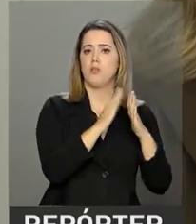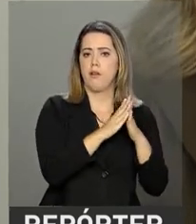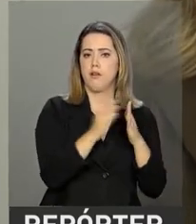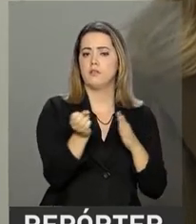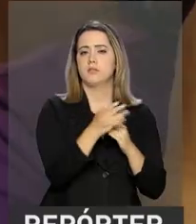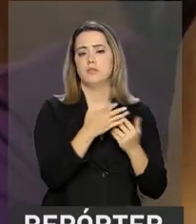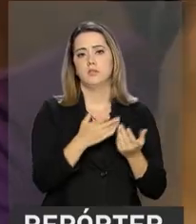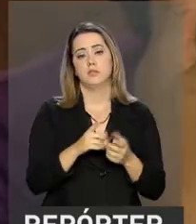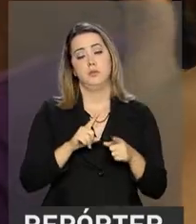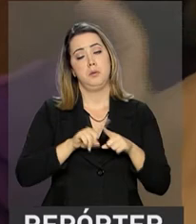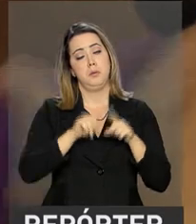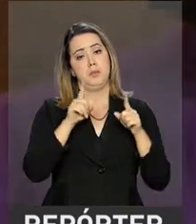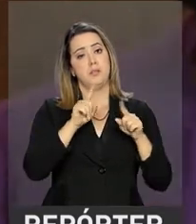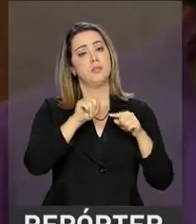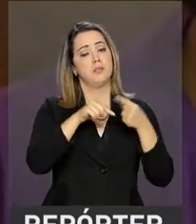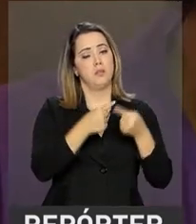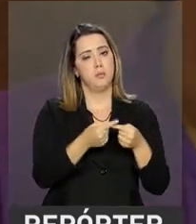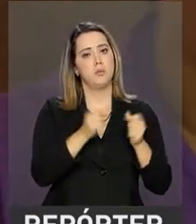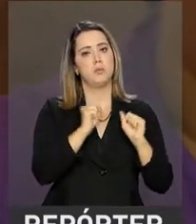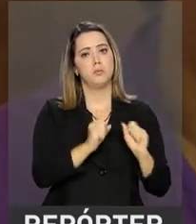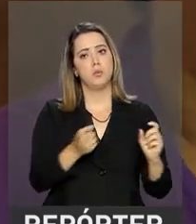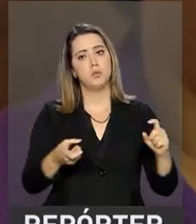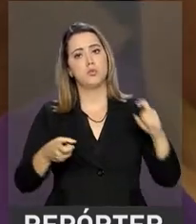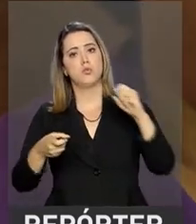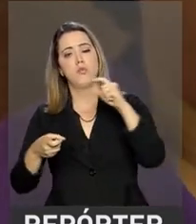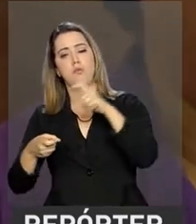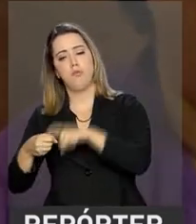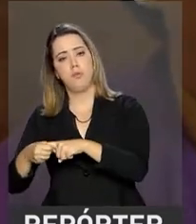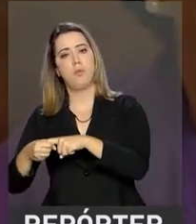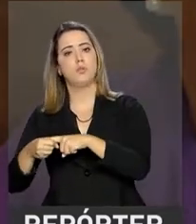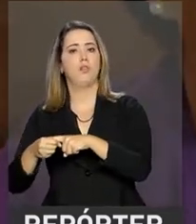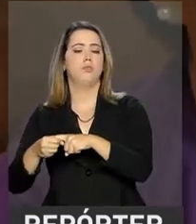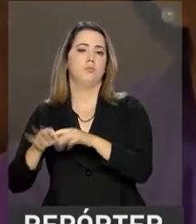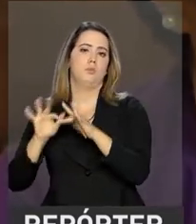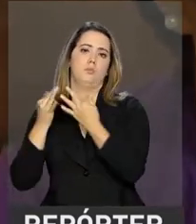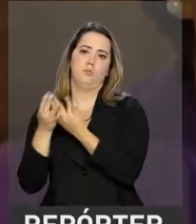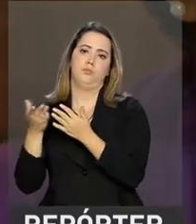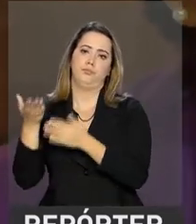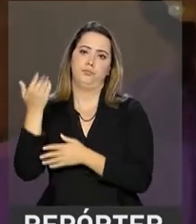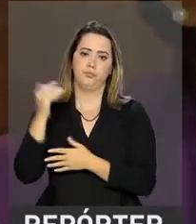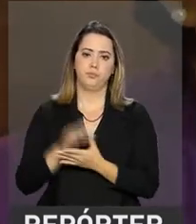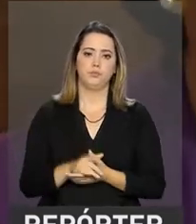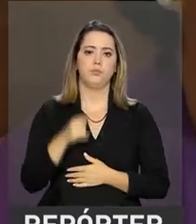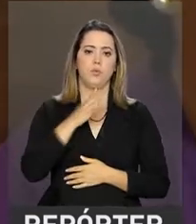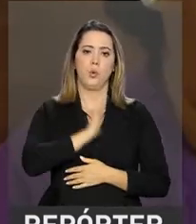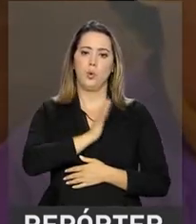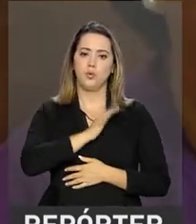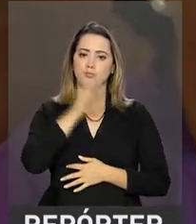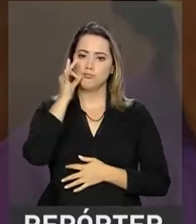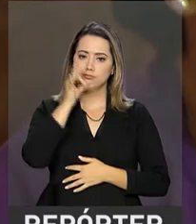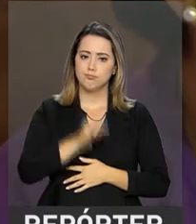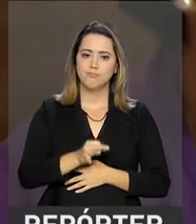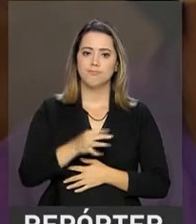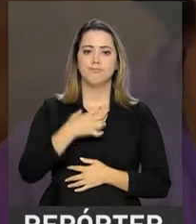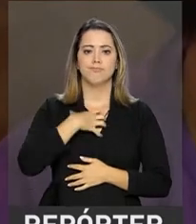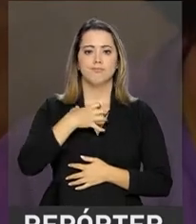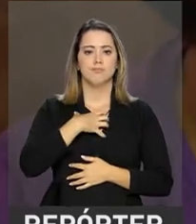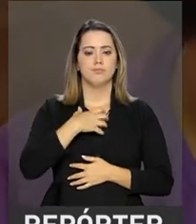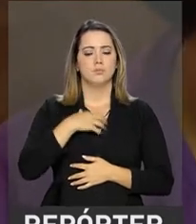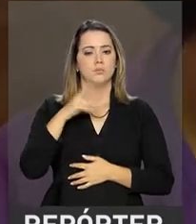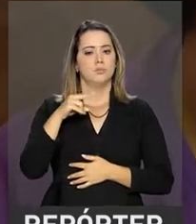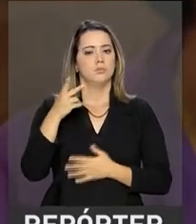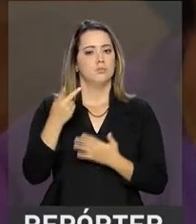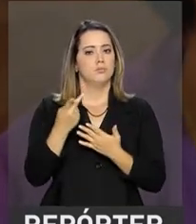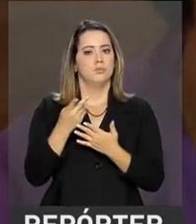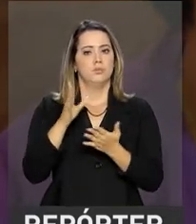para essa família. Da experiência com as crianças, fica a sensação de dever cumprido e no coração, sentimentos que jamais